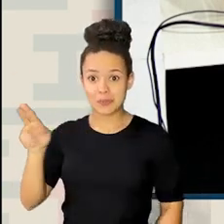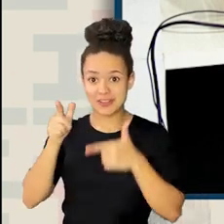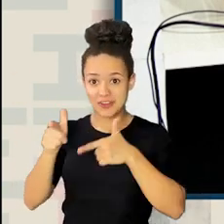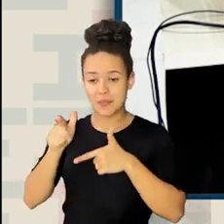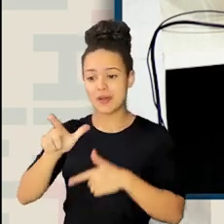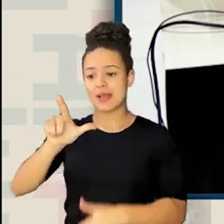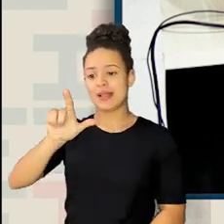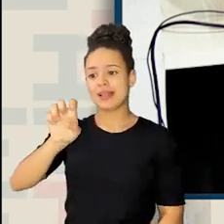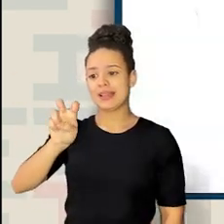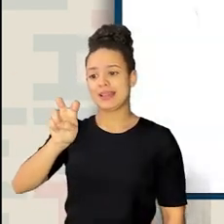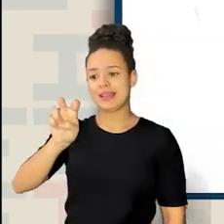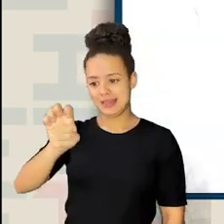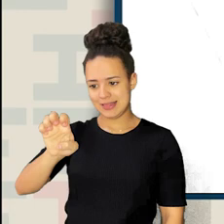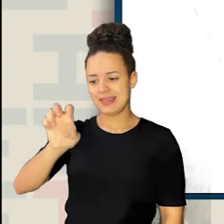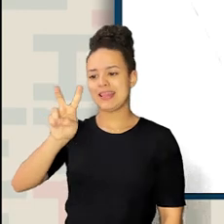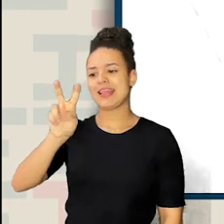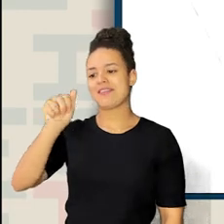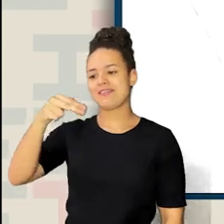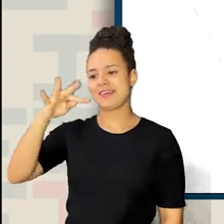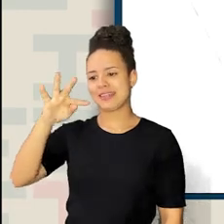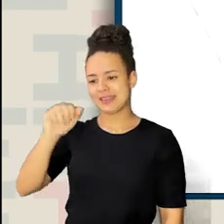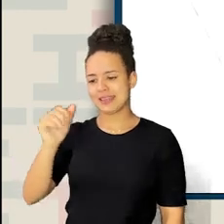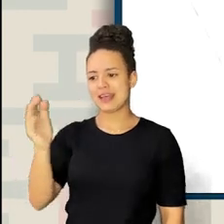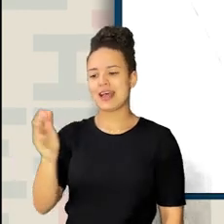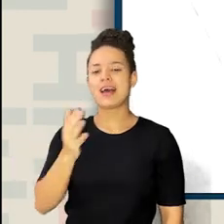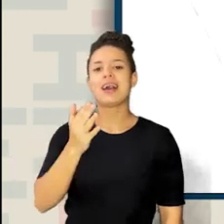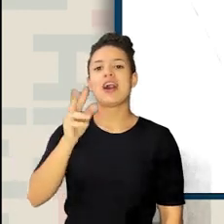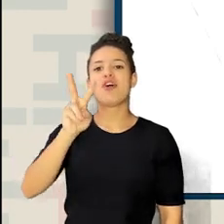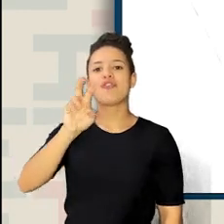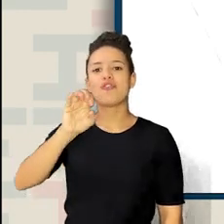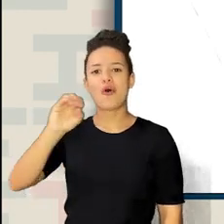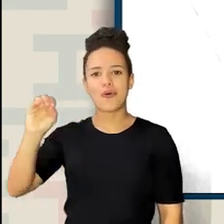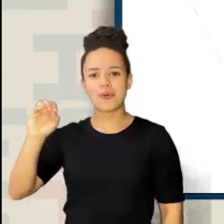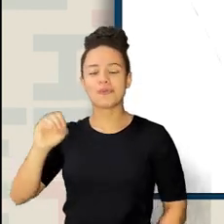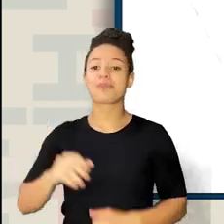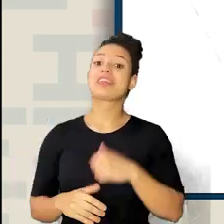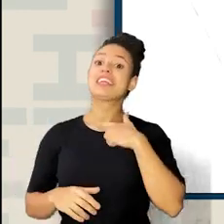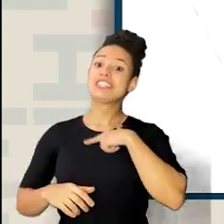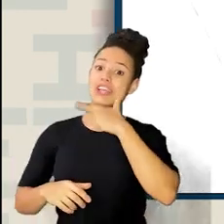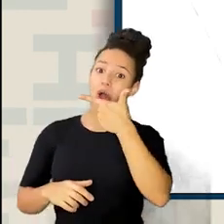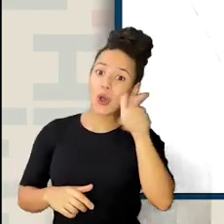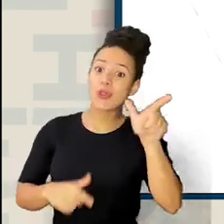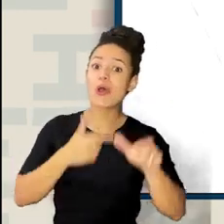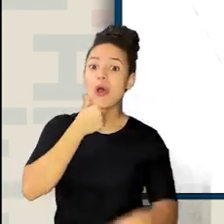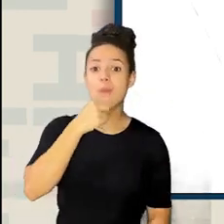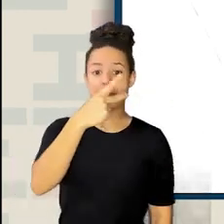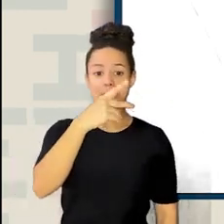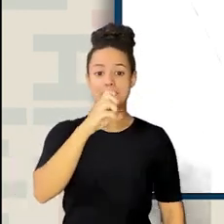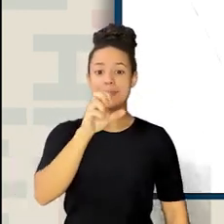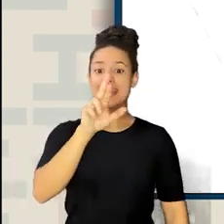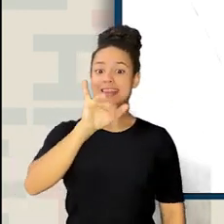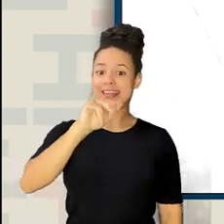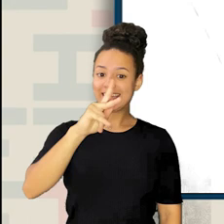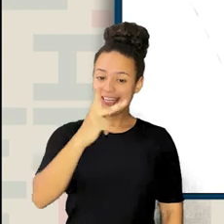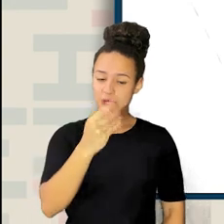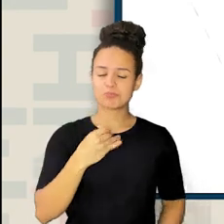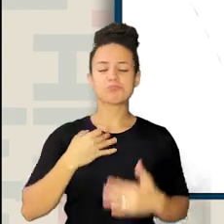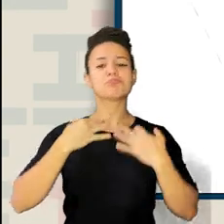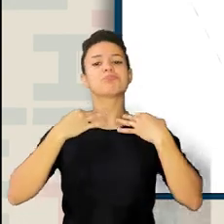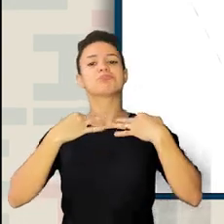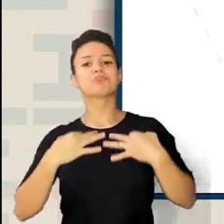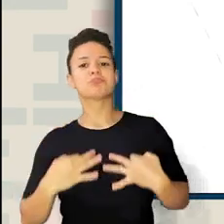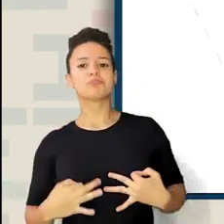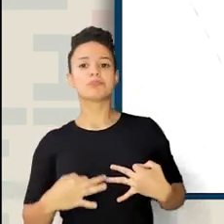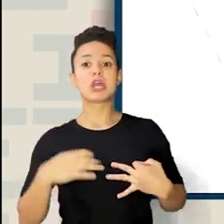assim, né? E tinha o Pedrinho, aí o Pedrinho, ele fazia uma postura linda, maravilhosa, e a